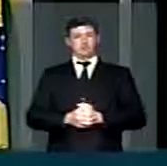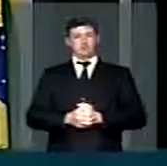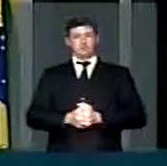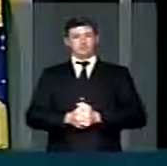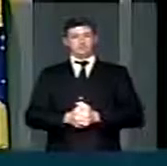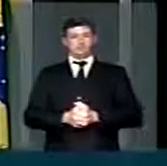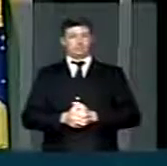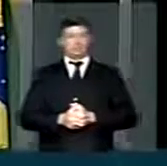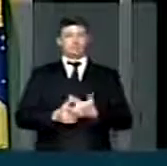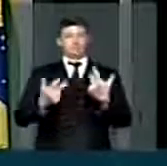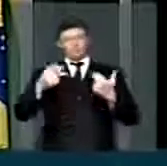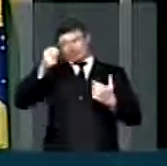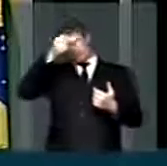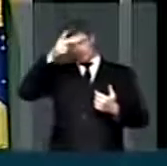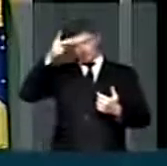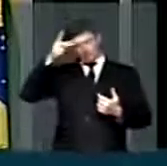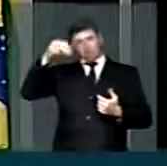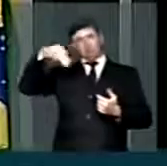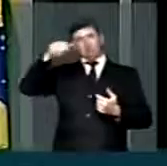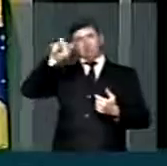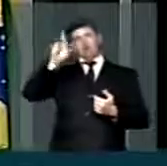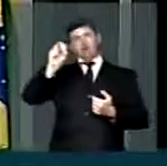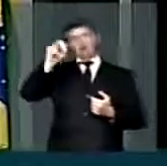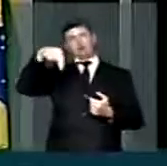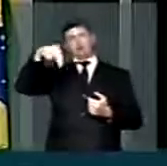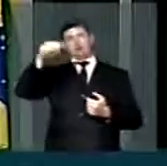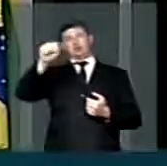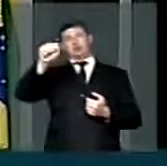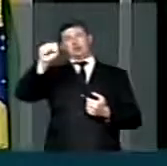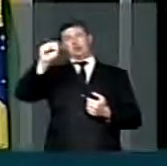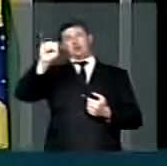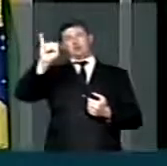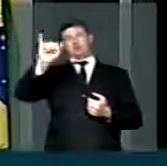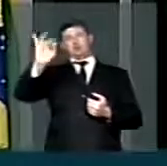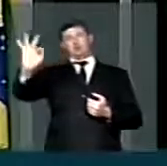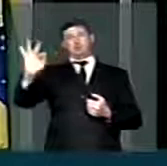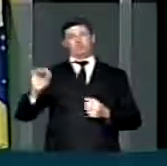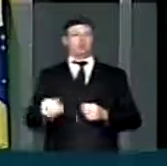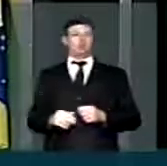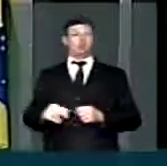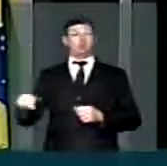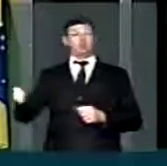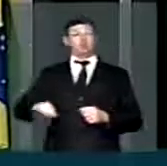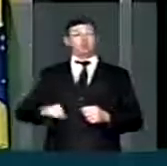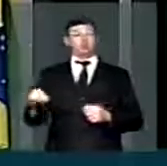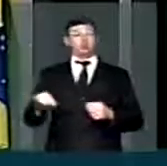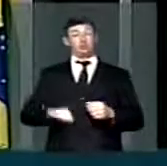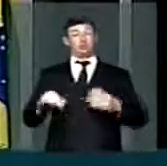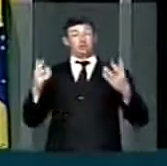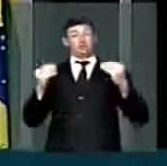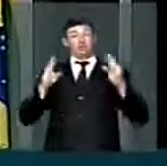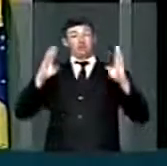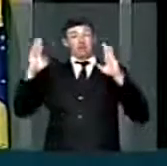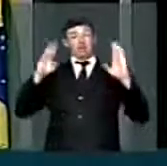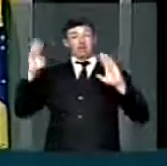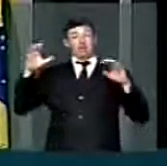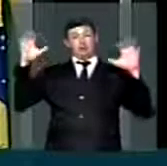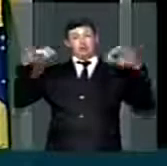assim como o prefeito Mauro Nazif, que tem passado maus momentos nesta época da